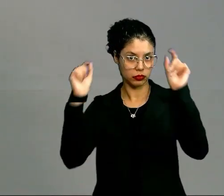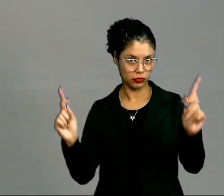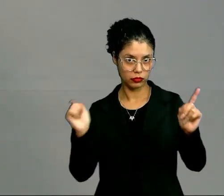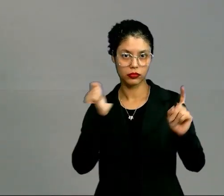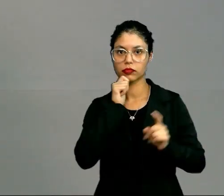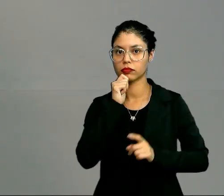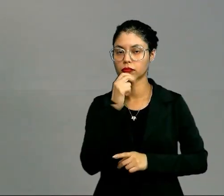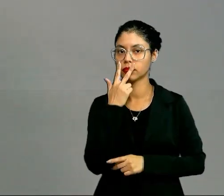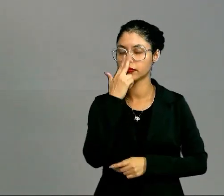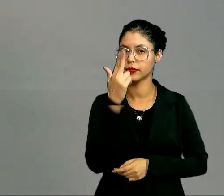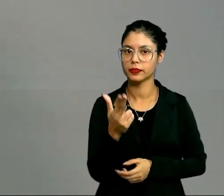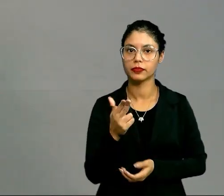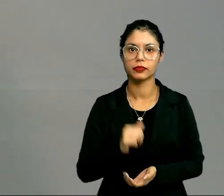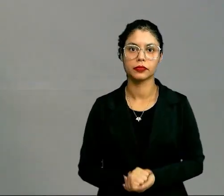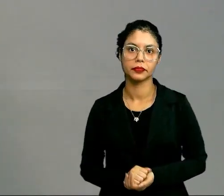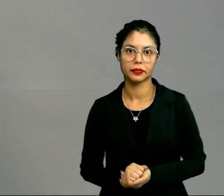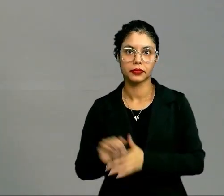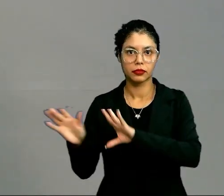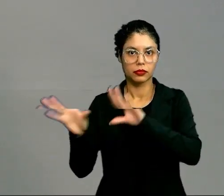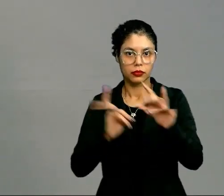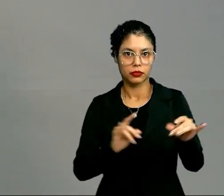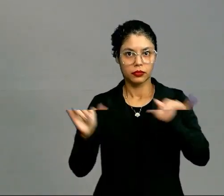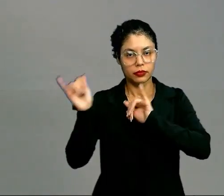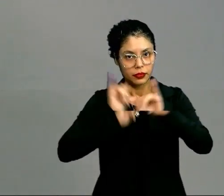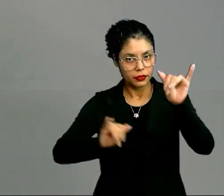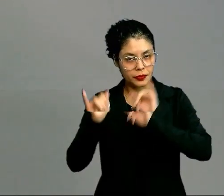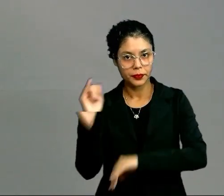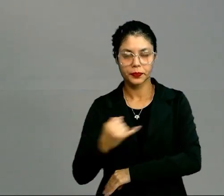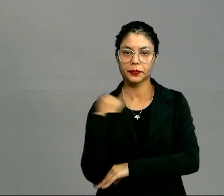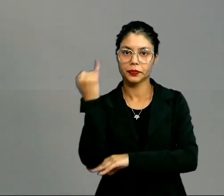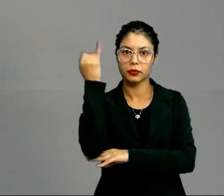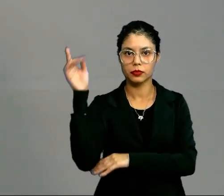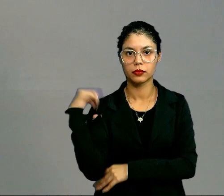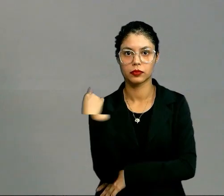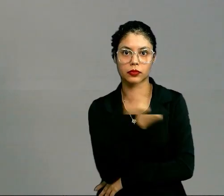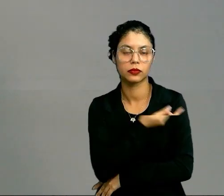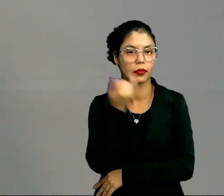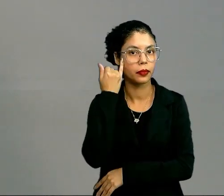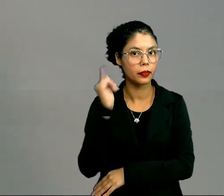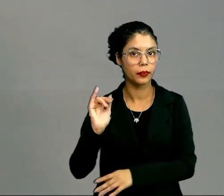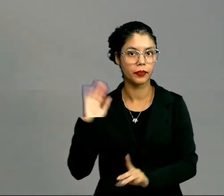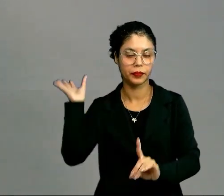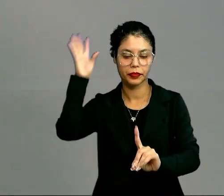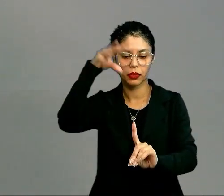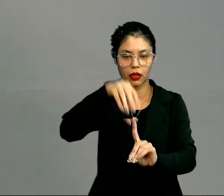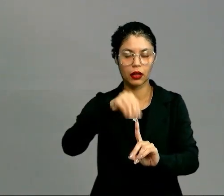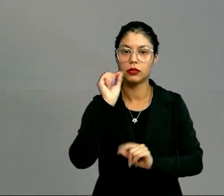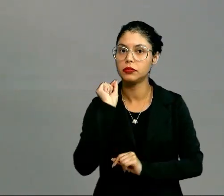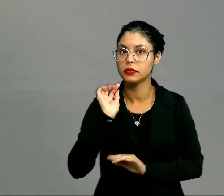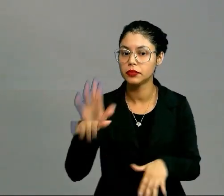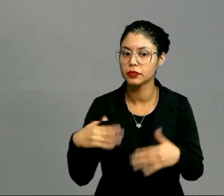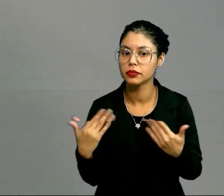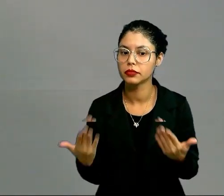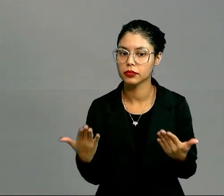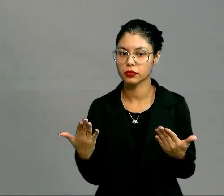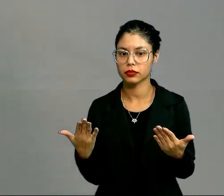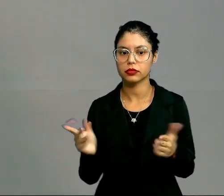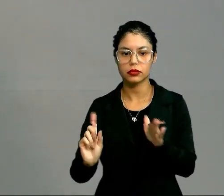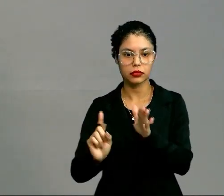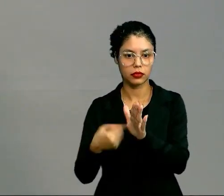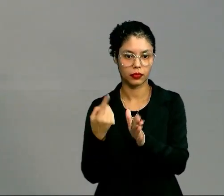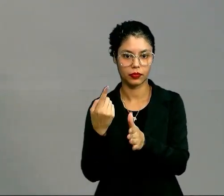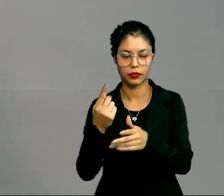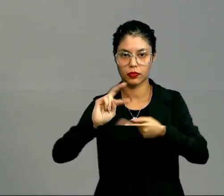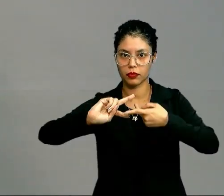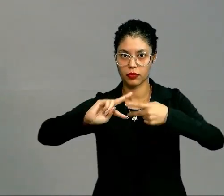ele apareceu no texto e ele trouxe uma informação importantíssima, que é a nossa ideia principal. Qual seria essa, professora? O